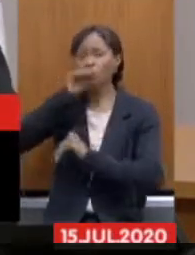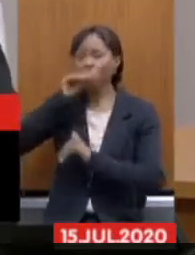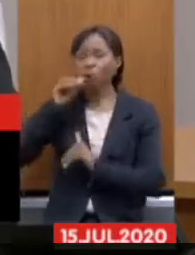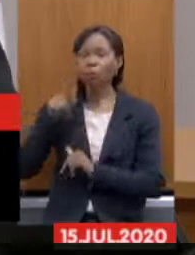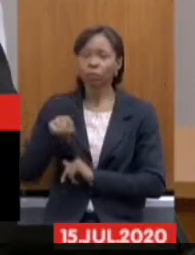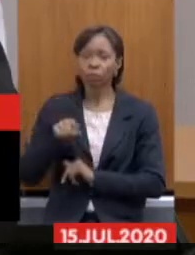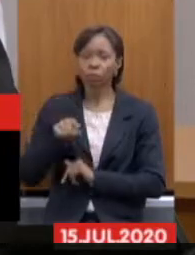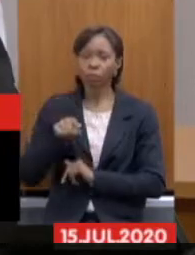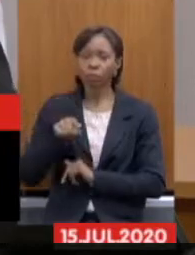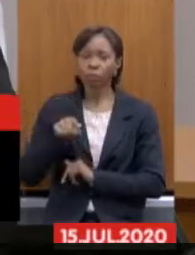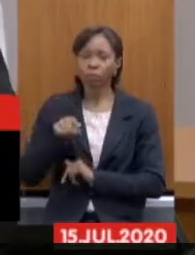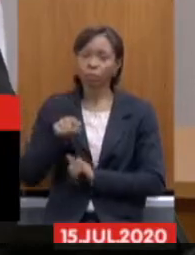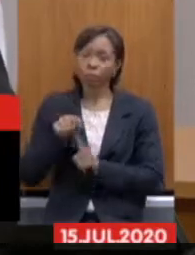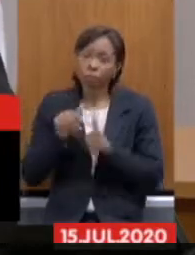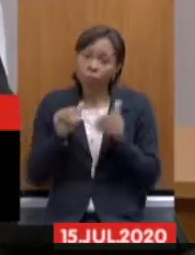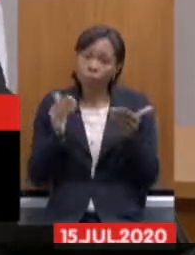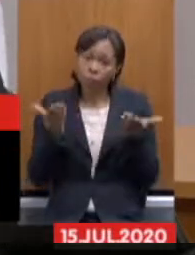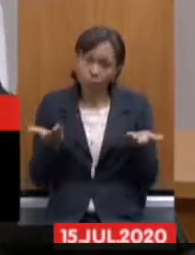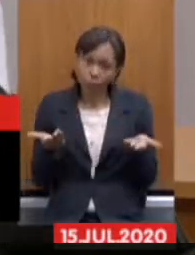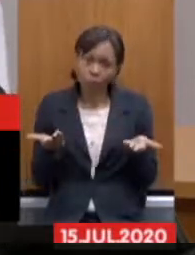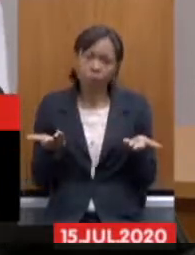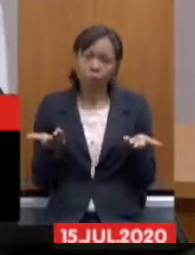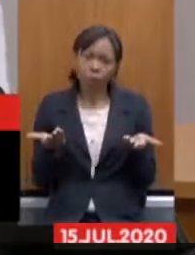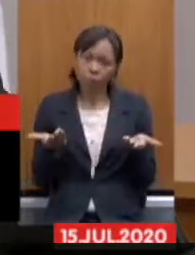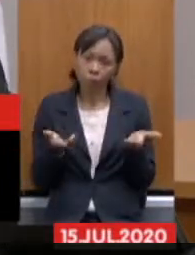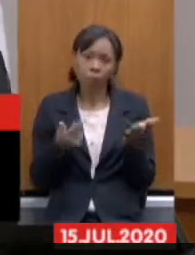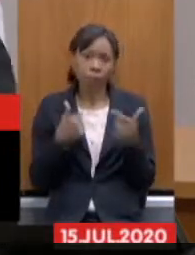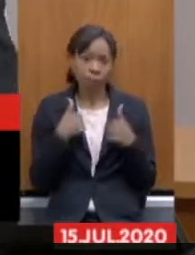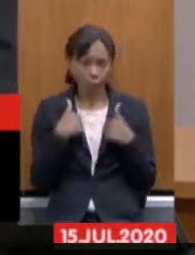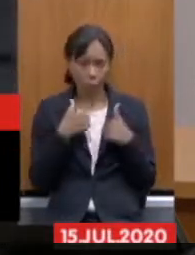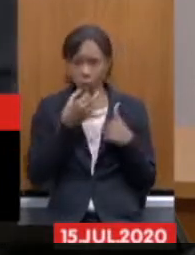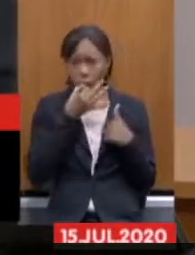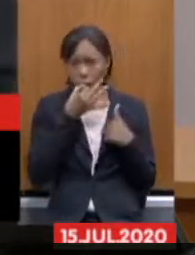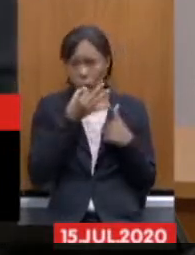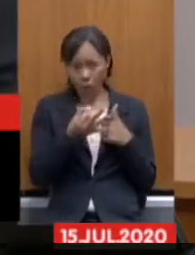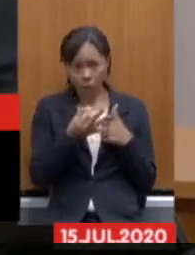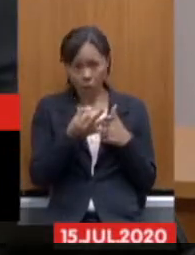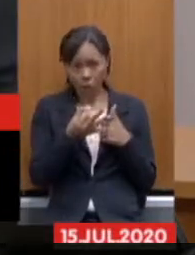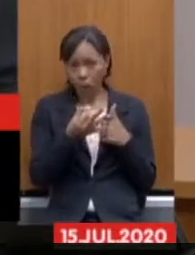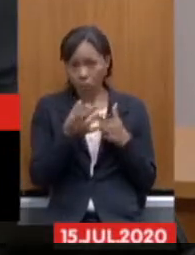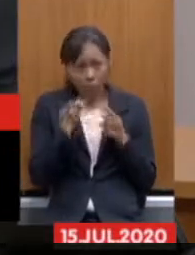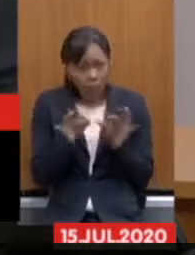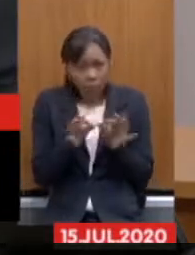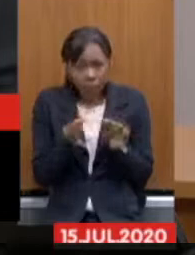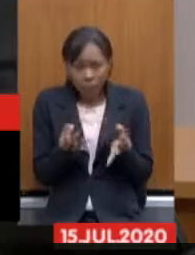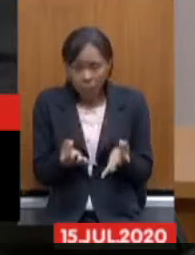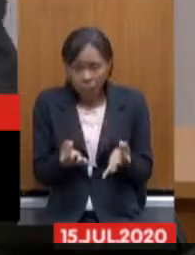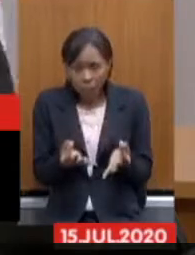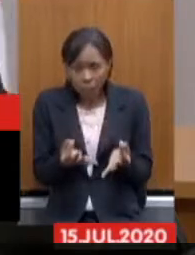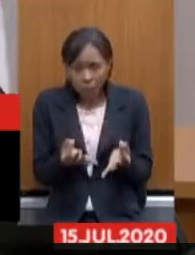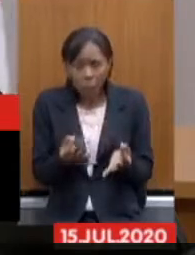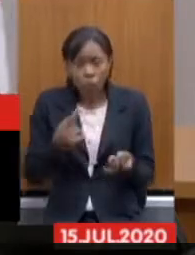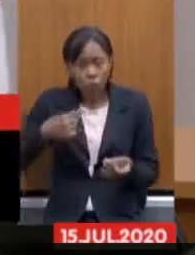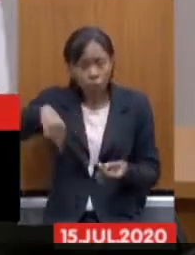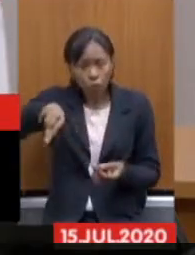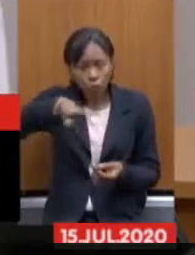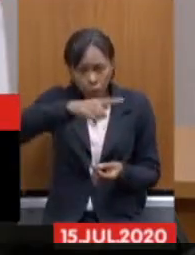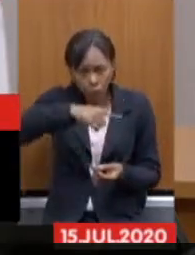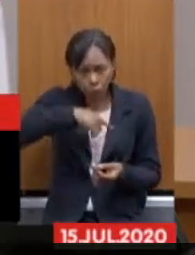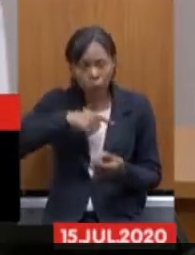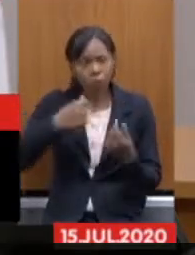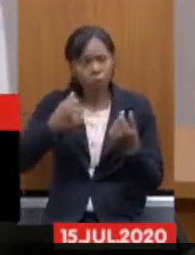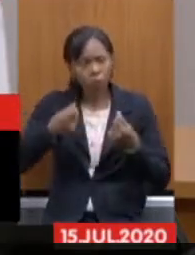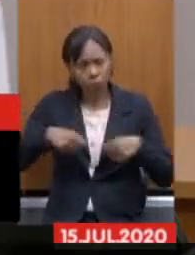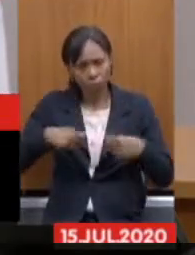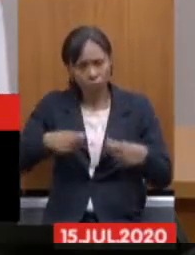servidores então eu tenho que uma proposta é muito simples nós precisamos é